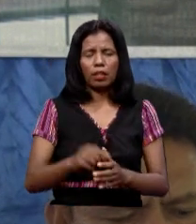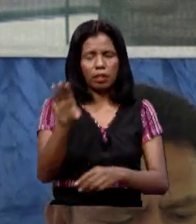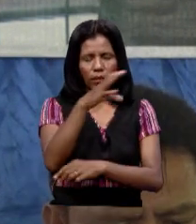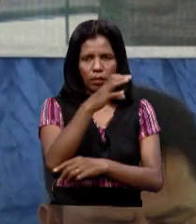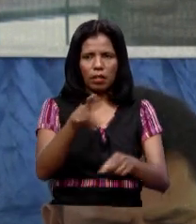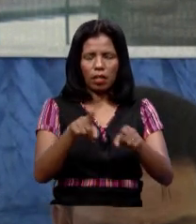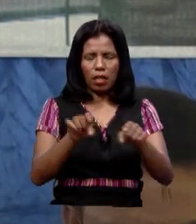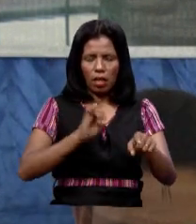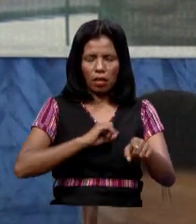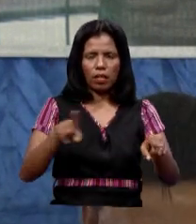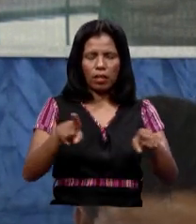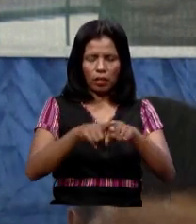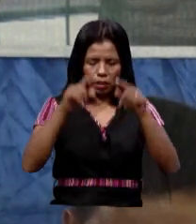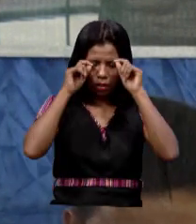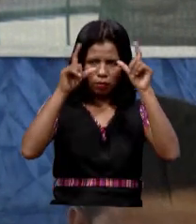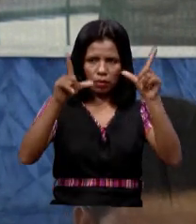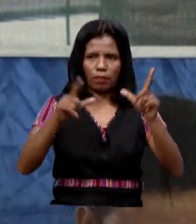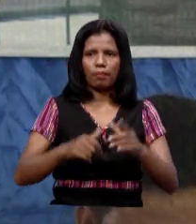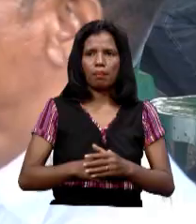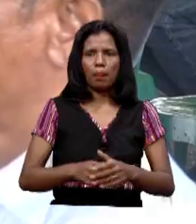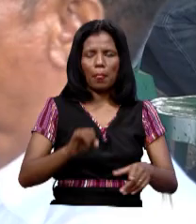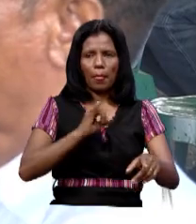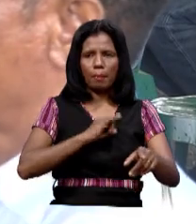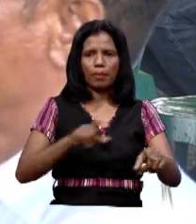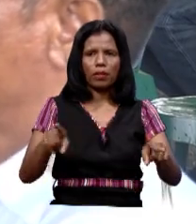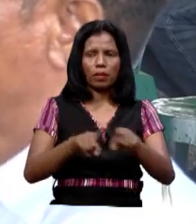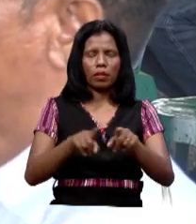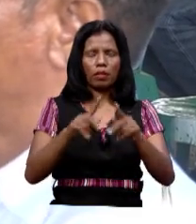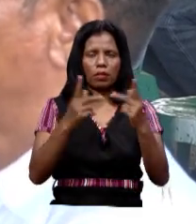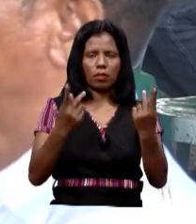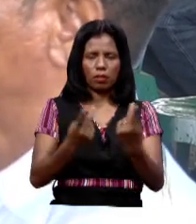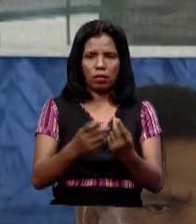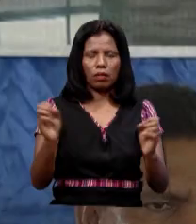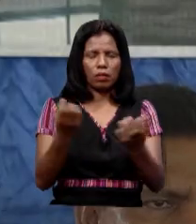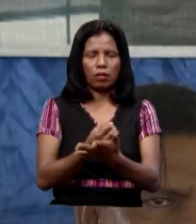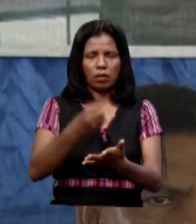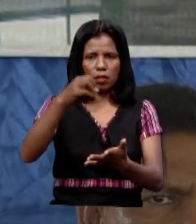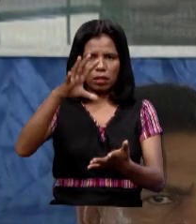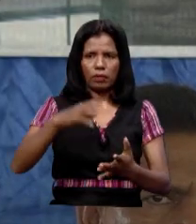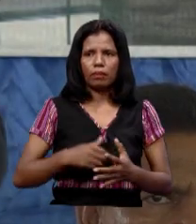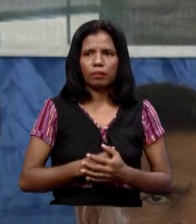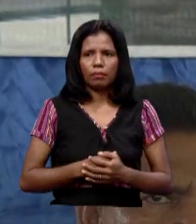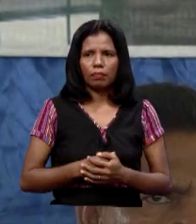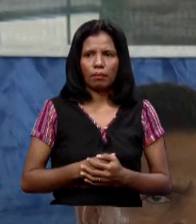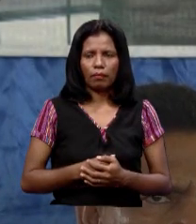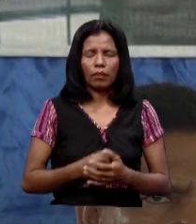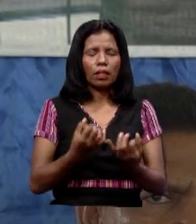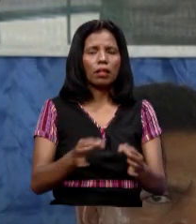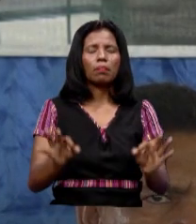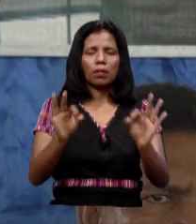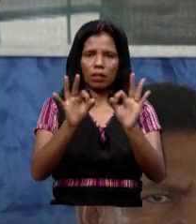masih timuruan, normal yang mau tekan pesta, kau saya impresari home city, kau tinggi os, kau tinggi riku, eksplosi dana. Important